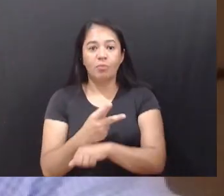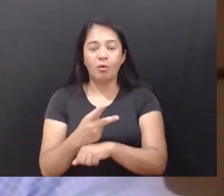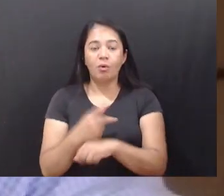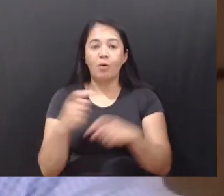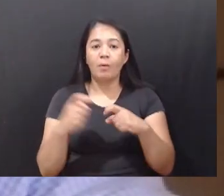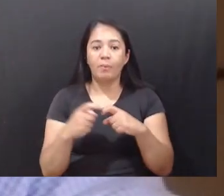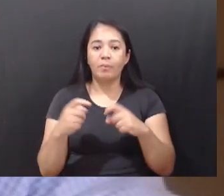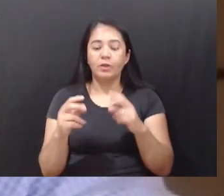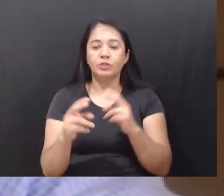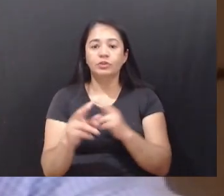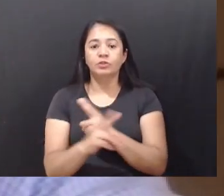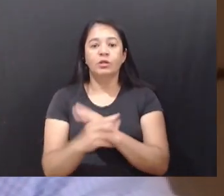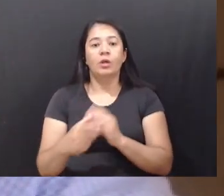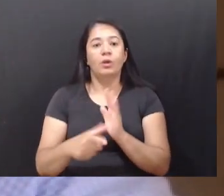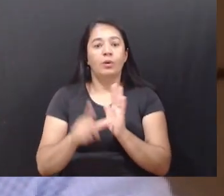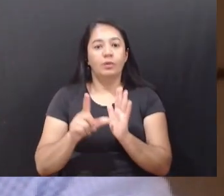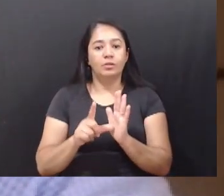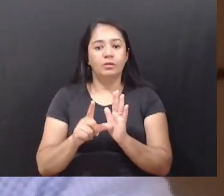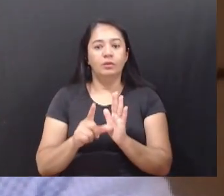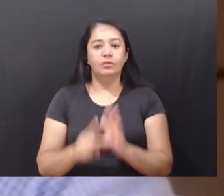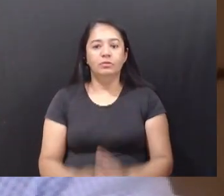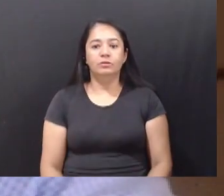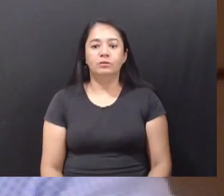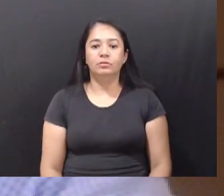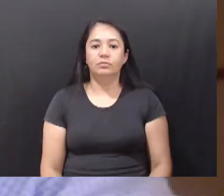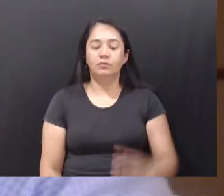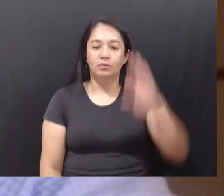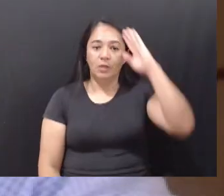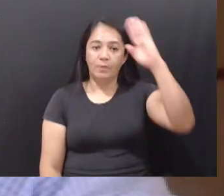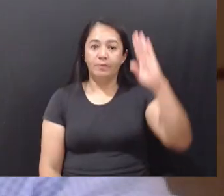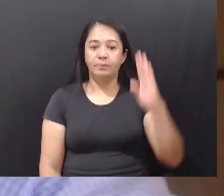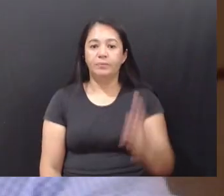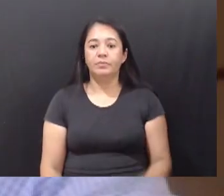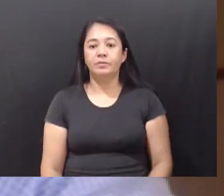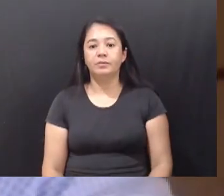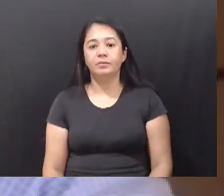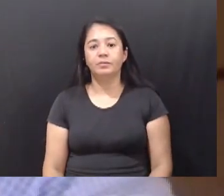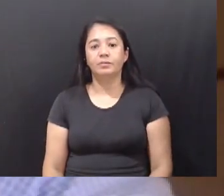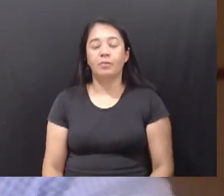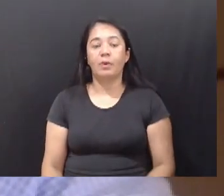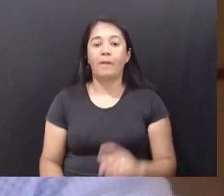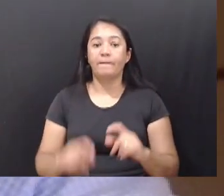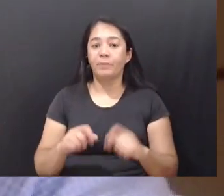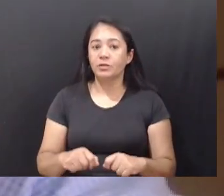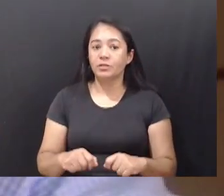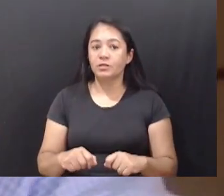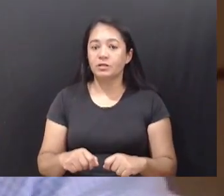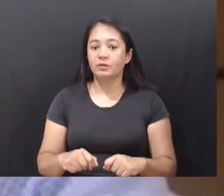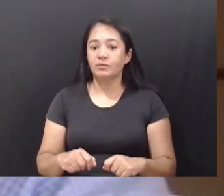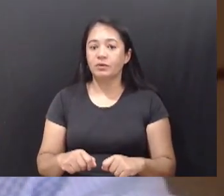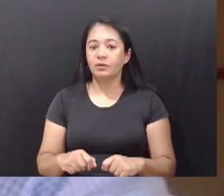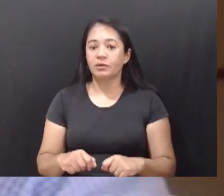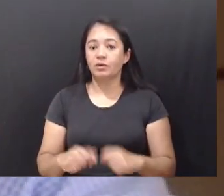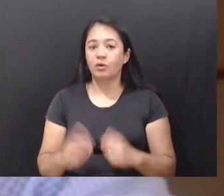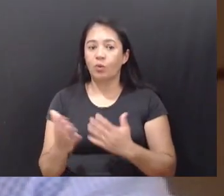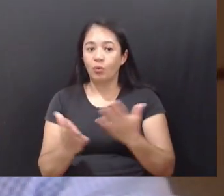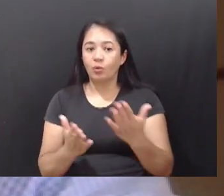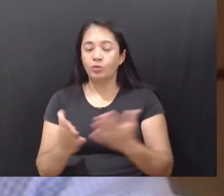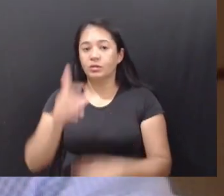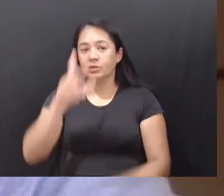ou pronto-socorro o quanto antes, né, principalmente em caso de hemólise severa, que pode ser necessário, como eu falei, um